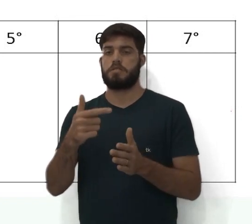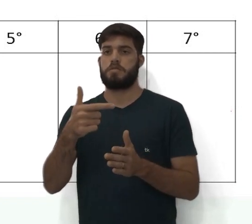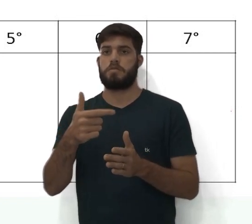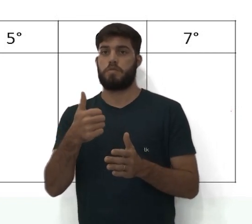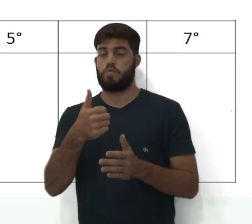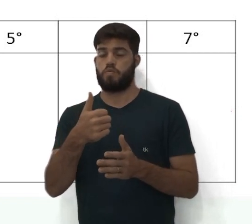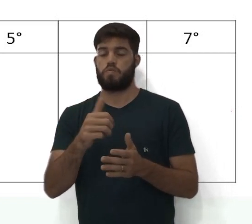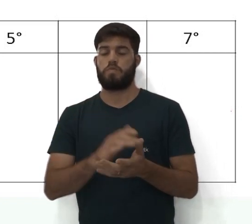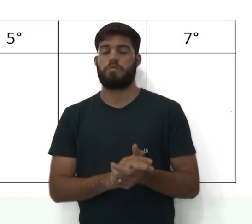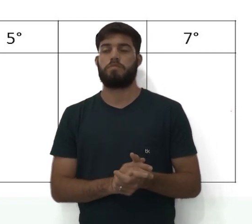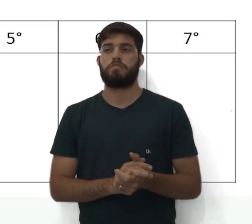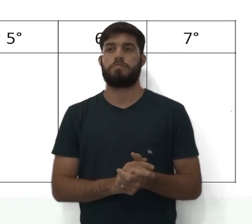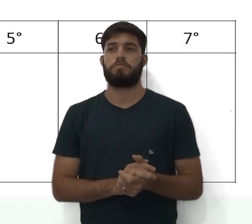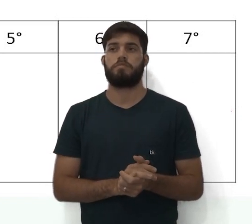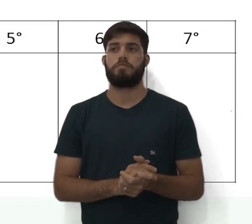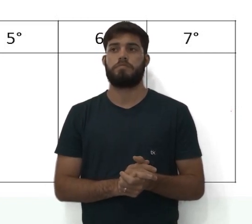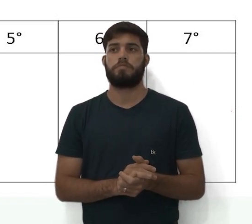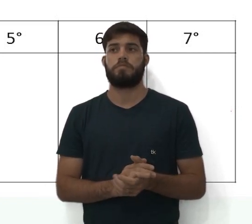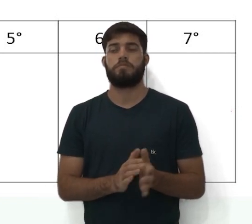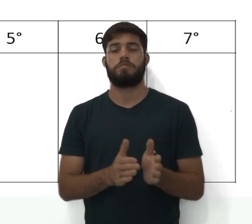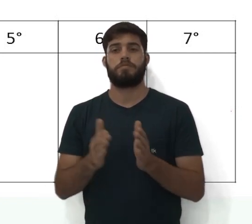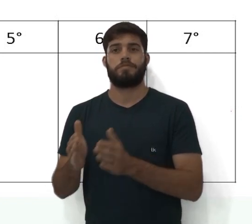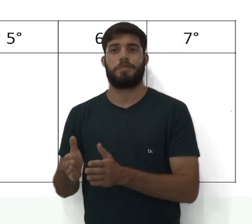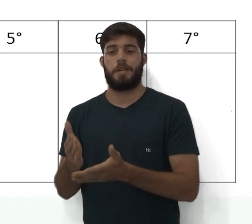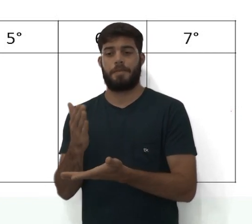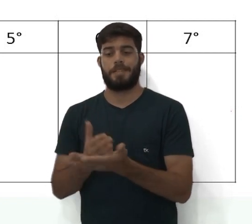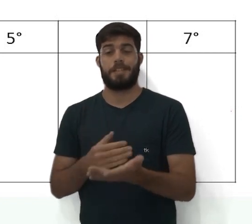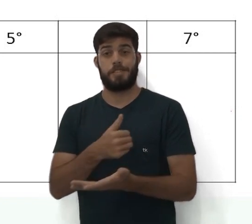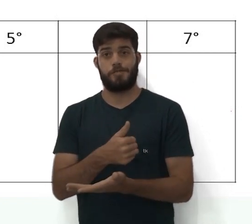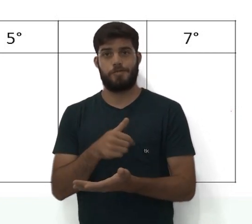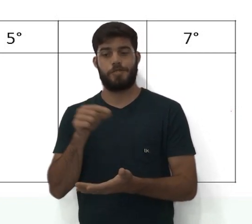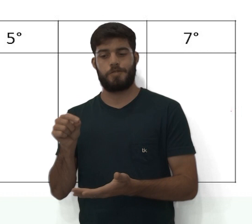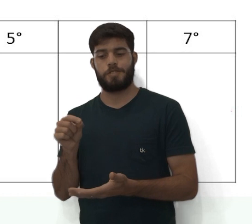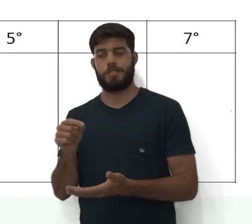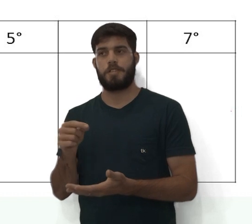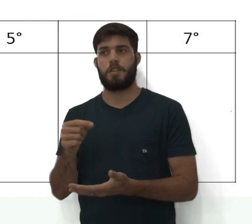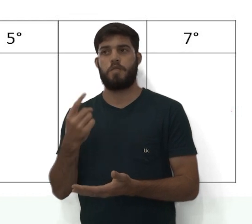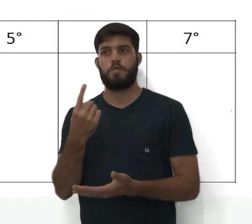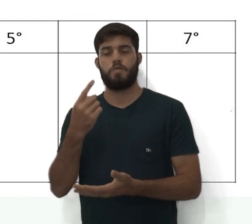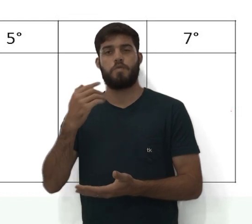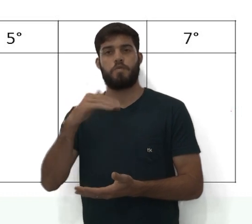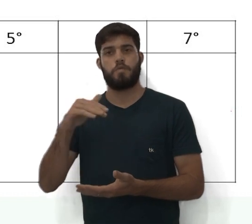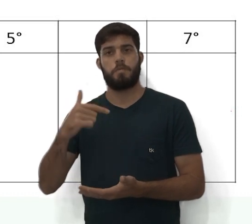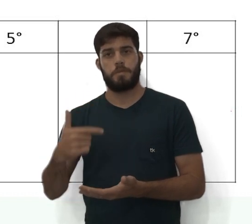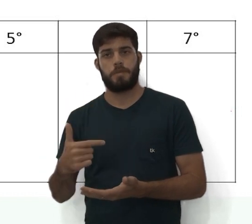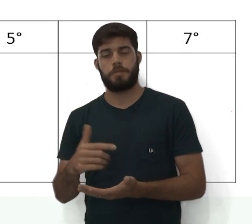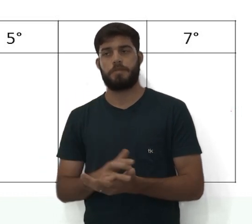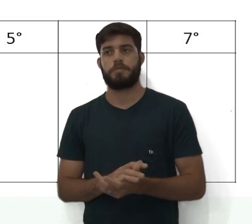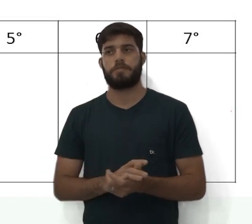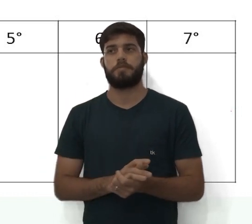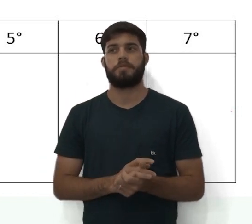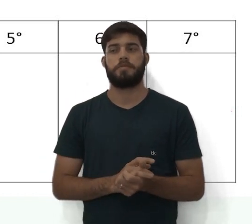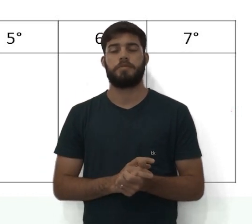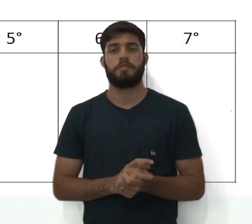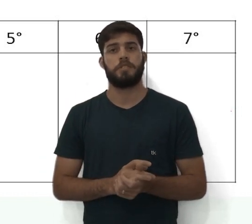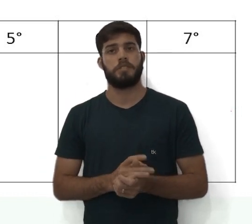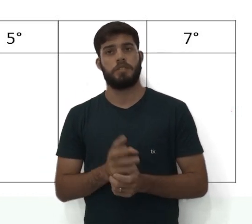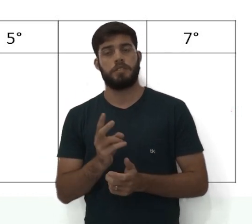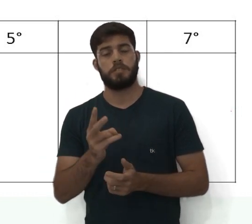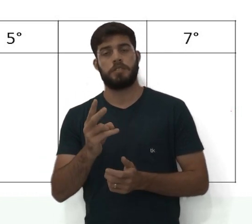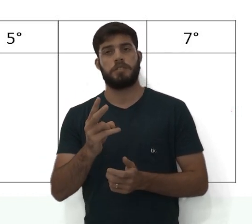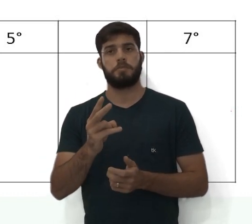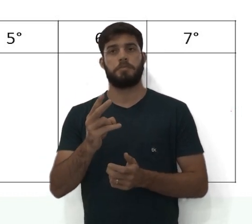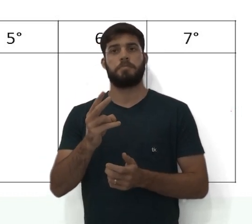que é 1. O terceiro boneco já tem a metade de 1, que é 1/2. Então, todos os números da sequência são divididos